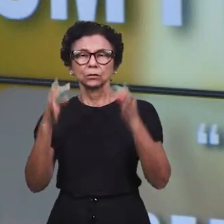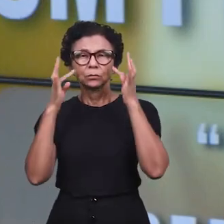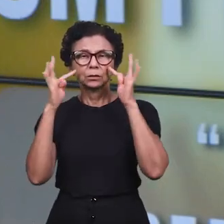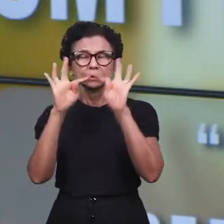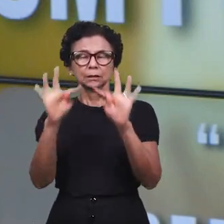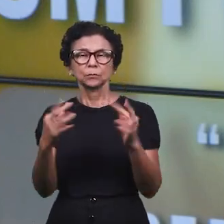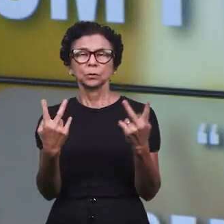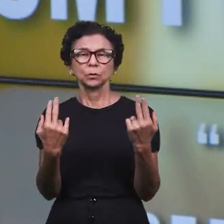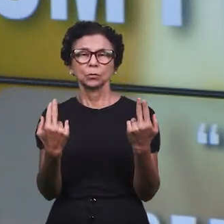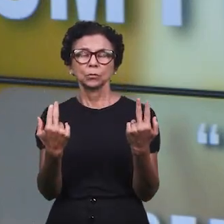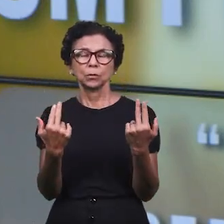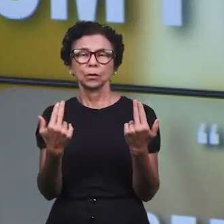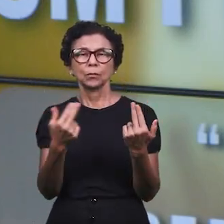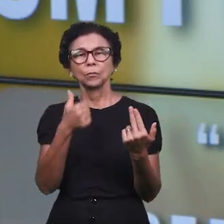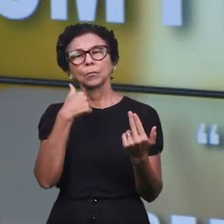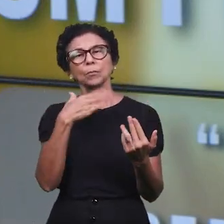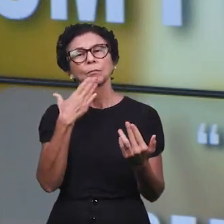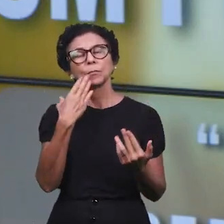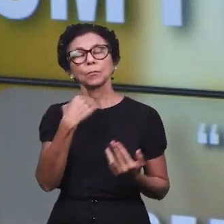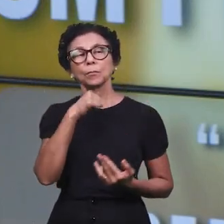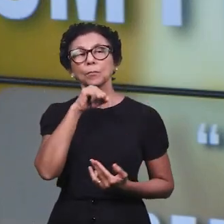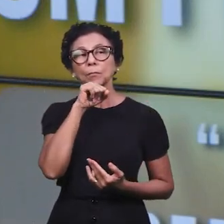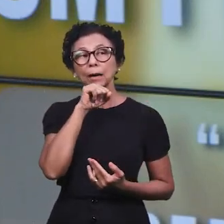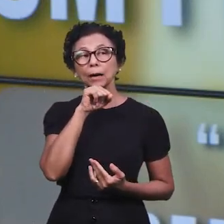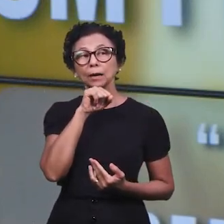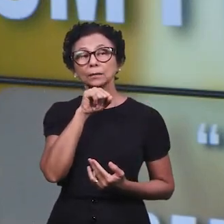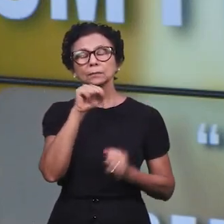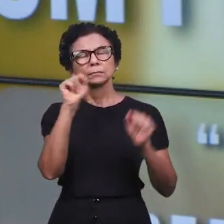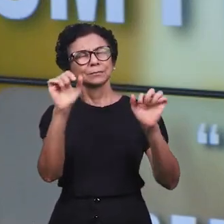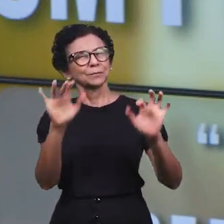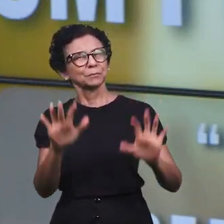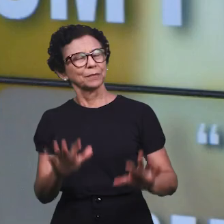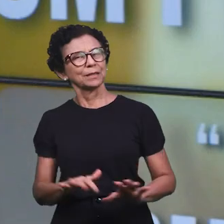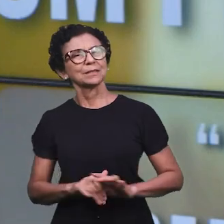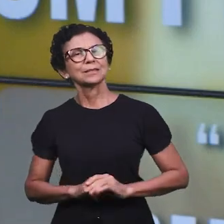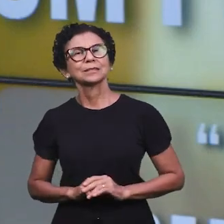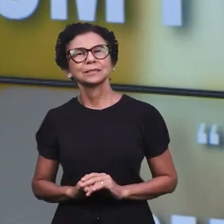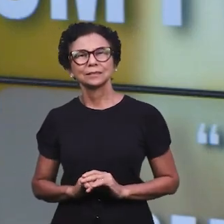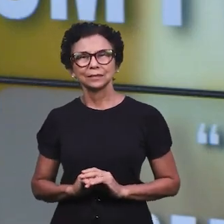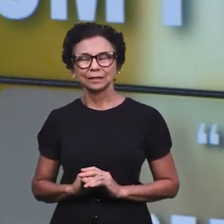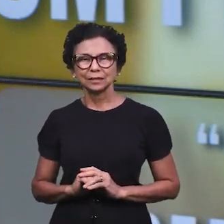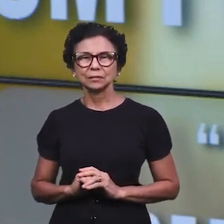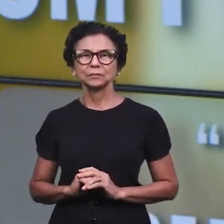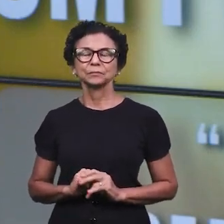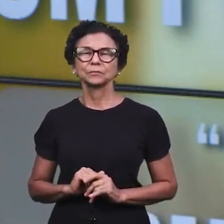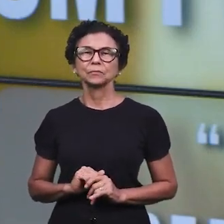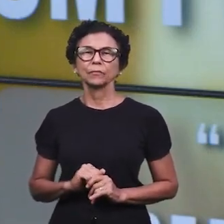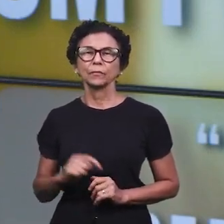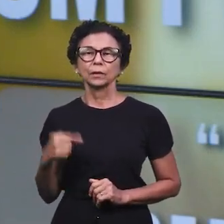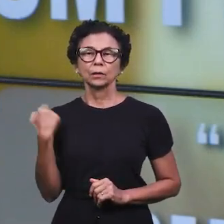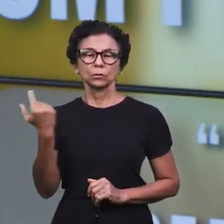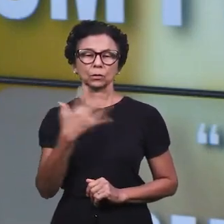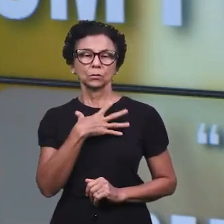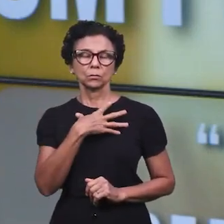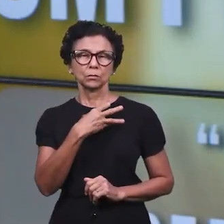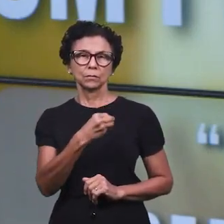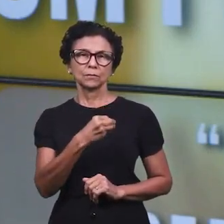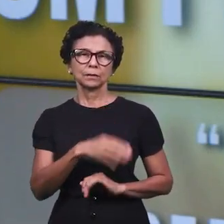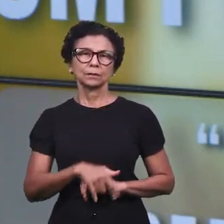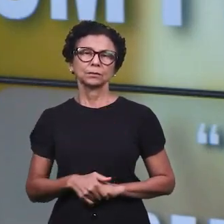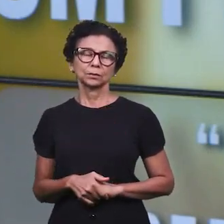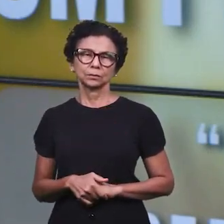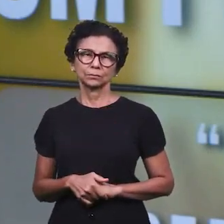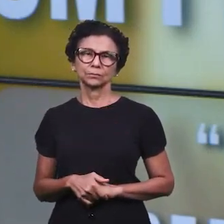fazendo, a bênção ela vem. O fluir do Espírito na vida dos nossos filhos, ele é